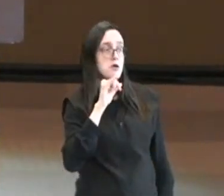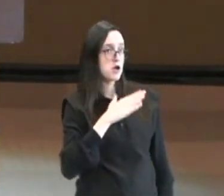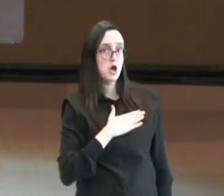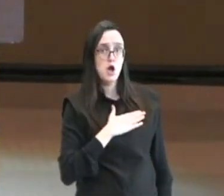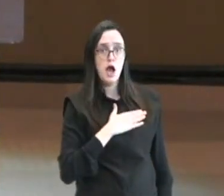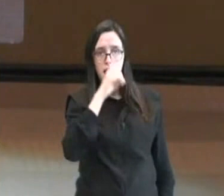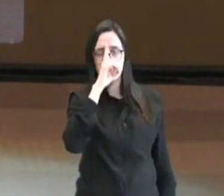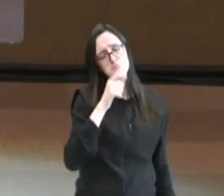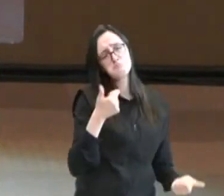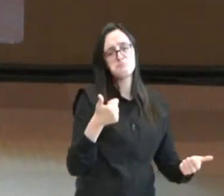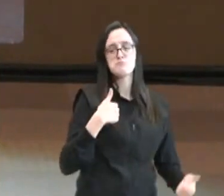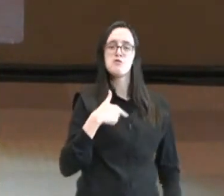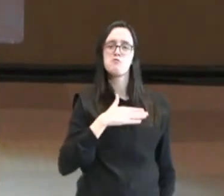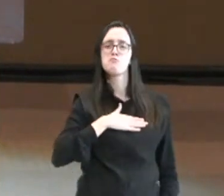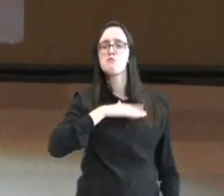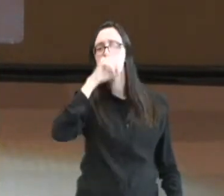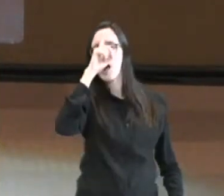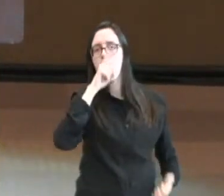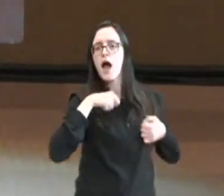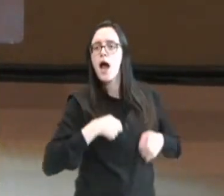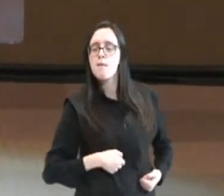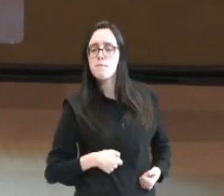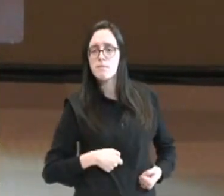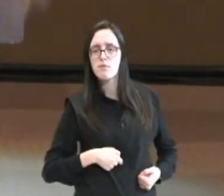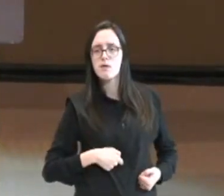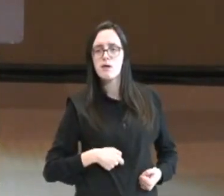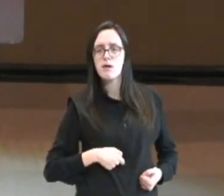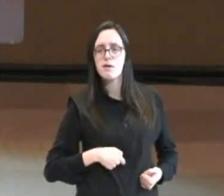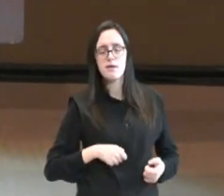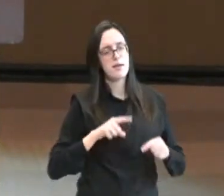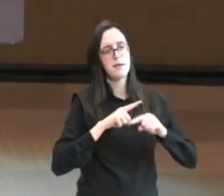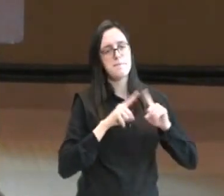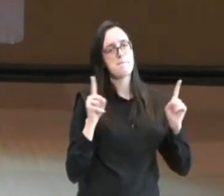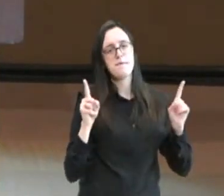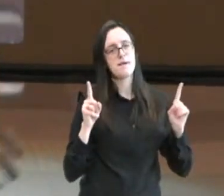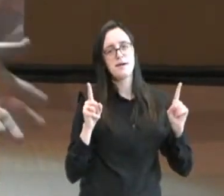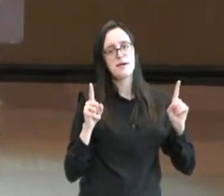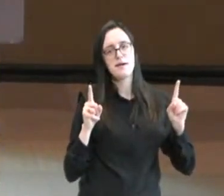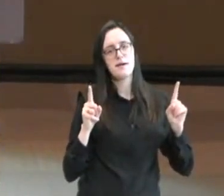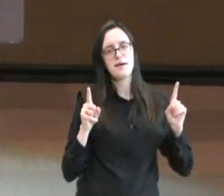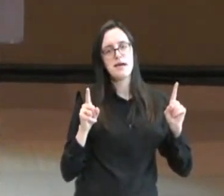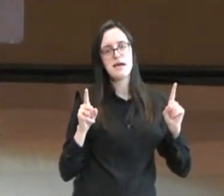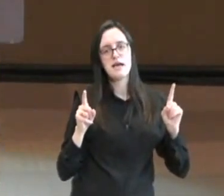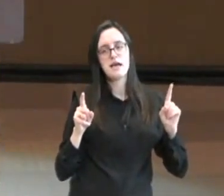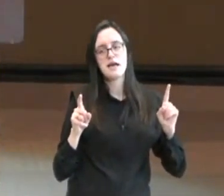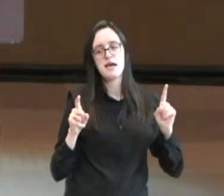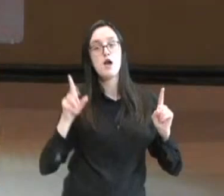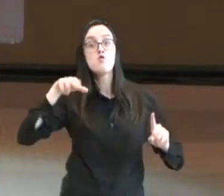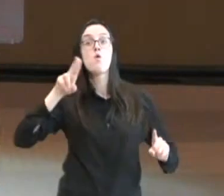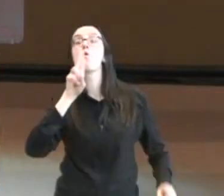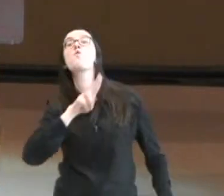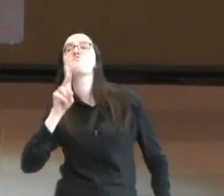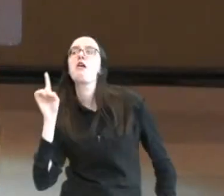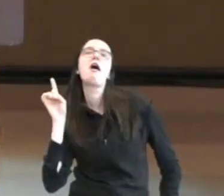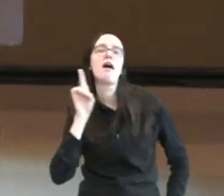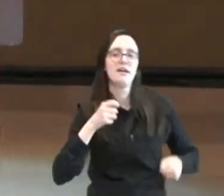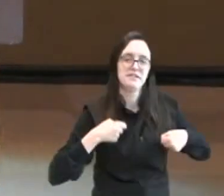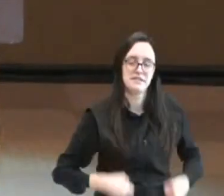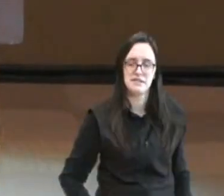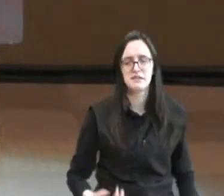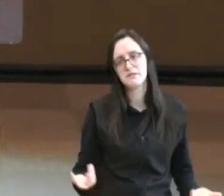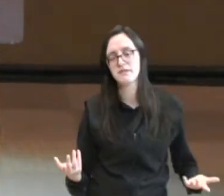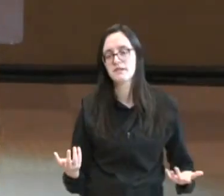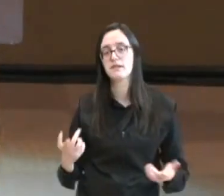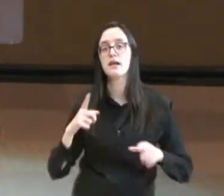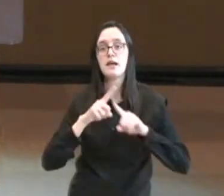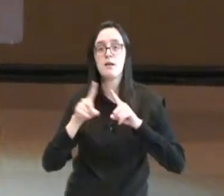bem, eu gosto de roupa amarela. Mas não nunca usei no 31. Mas se alguém usa porque crê